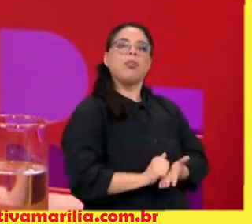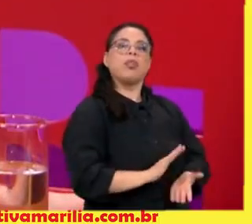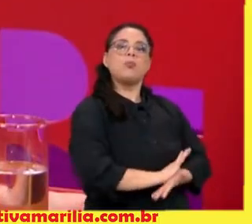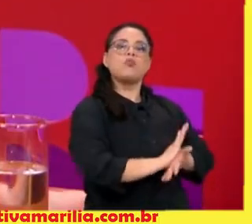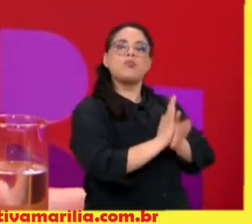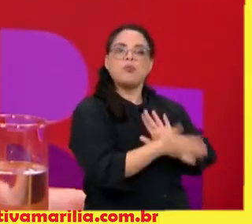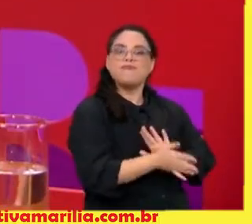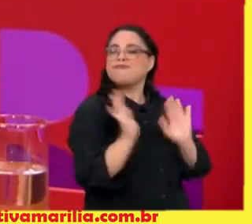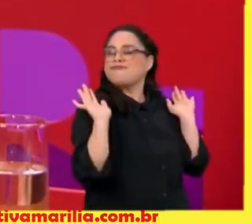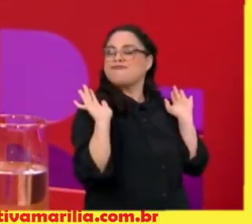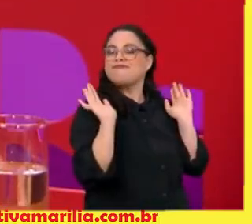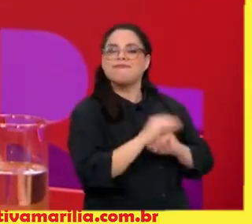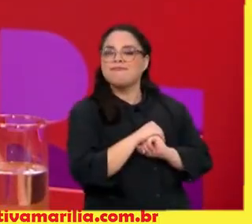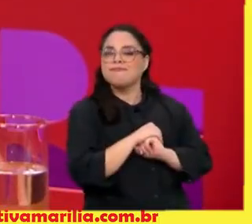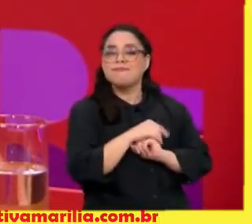eles morriam,